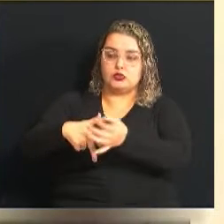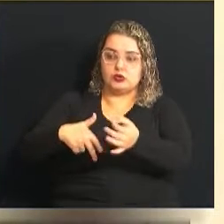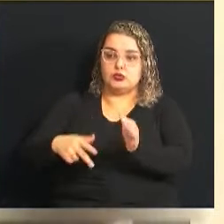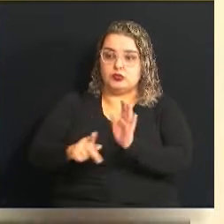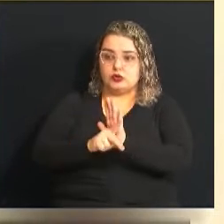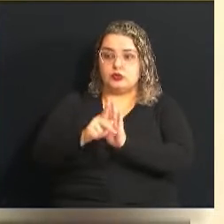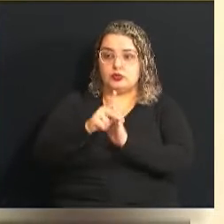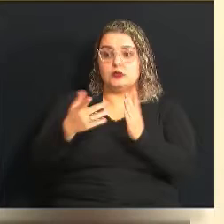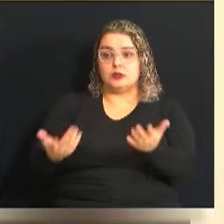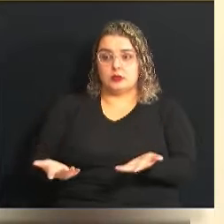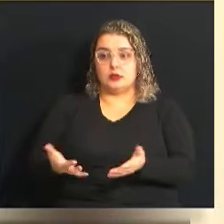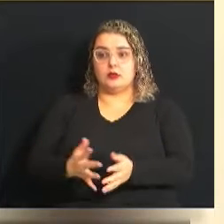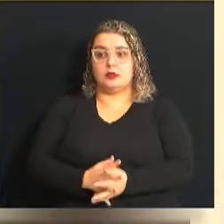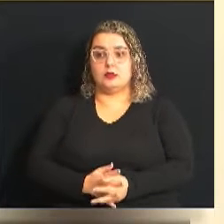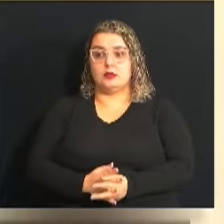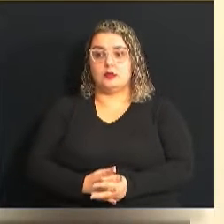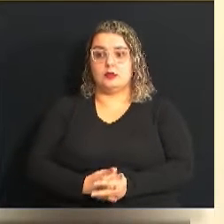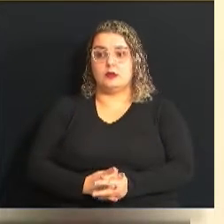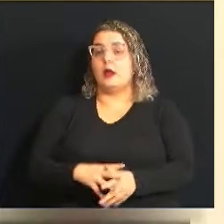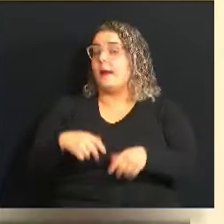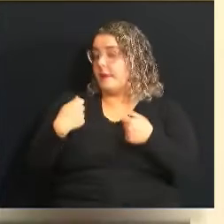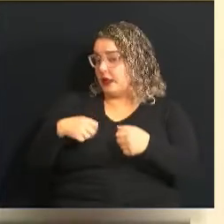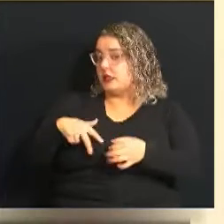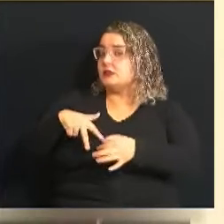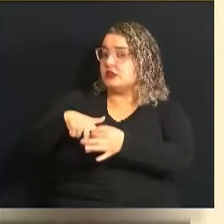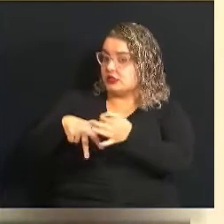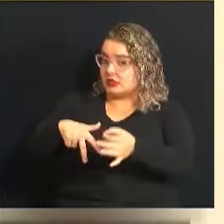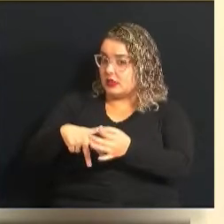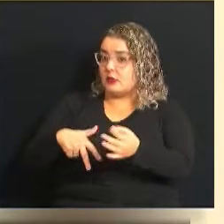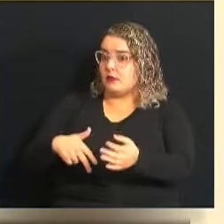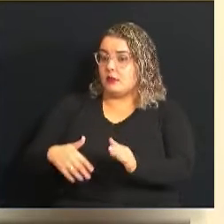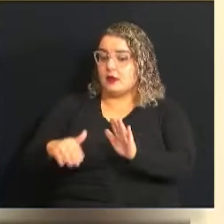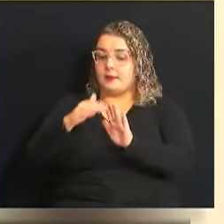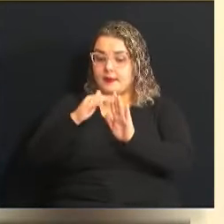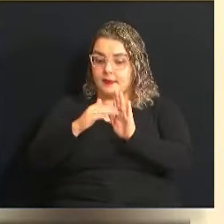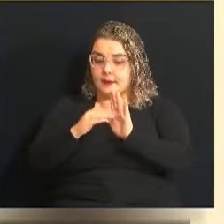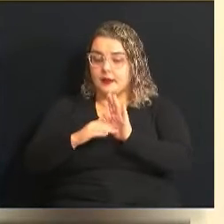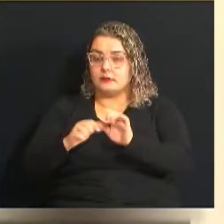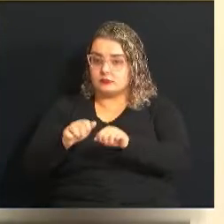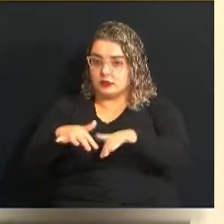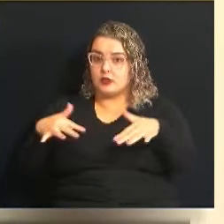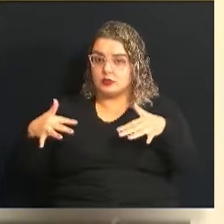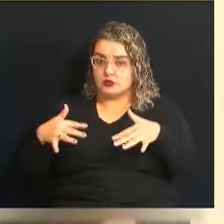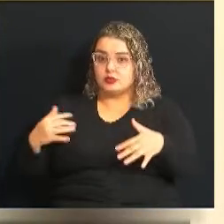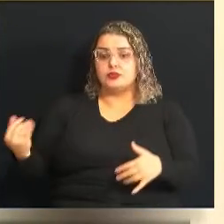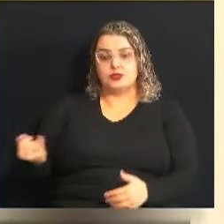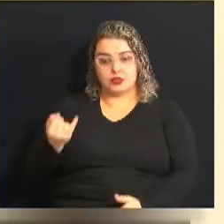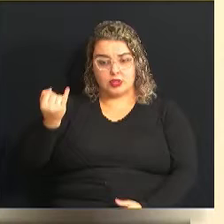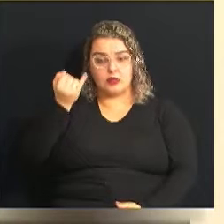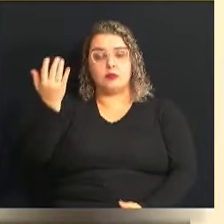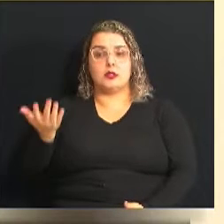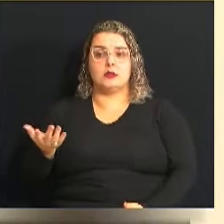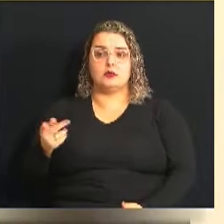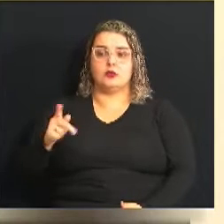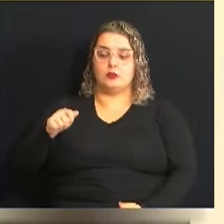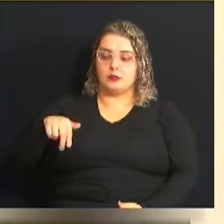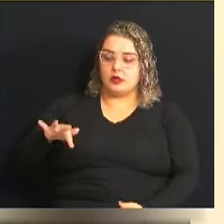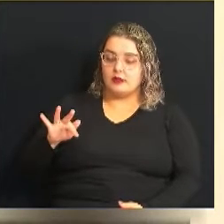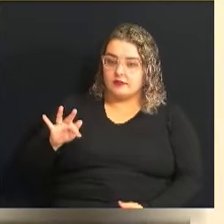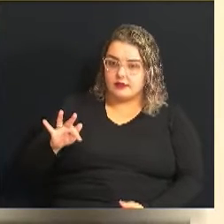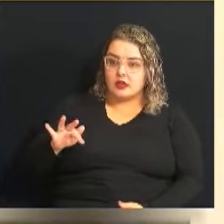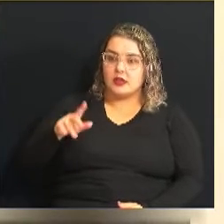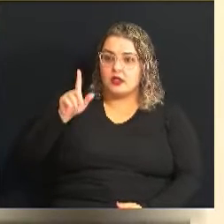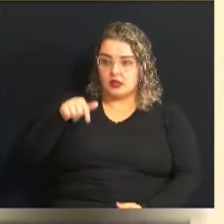esses projetos, ele precisa desses pareceres para estar indo para a pauta. E são projetos importantíssimos. Tem o do PANF, que dá